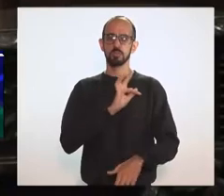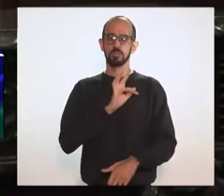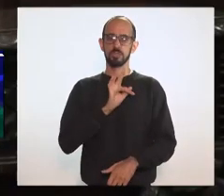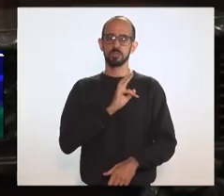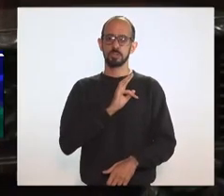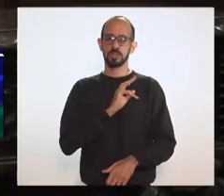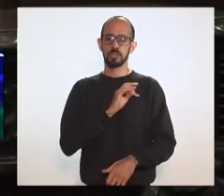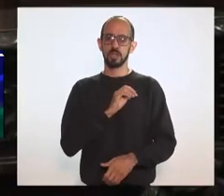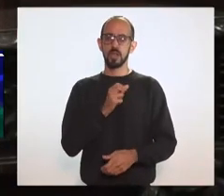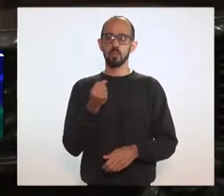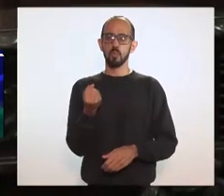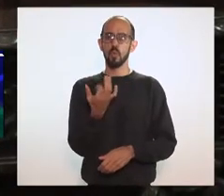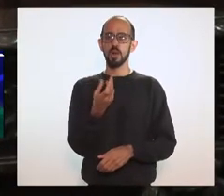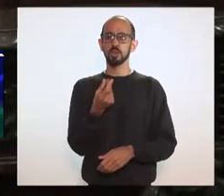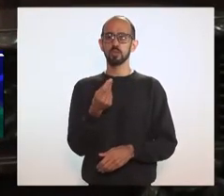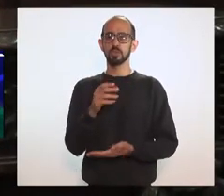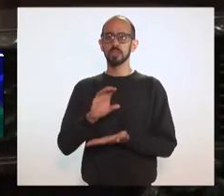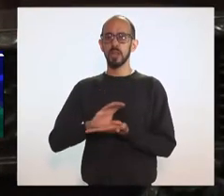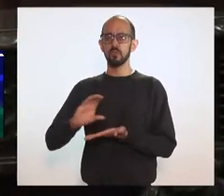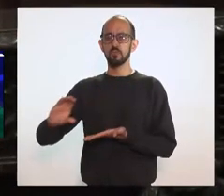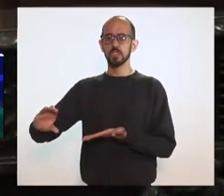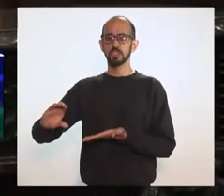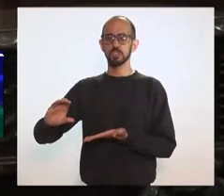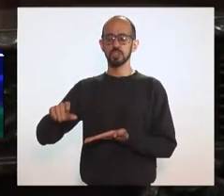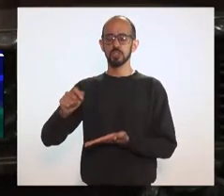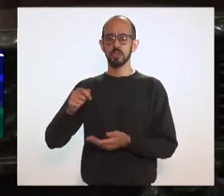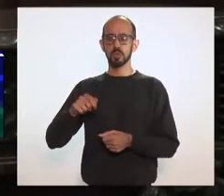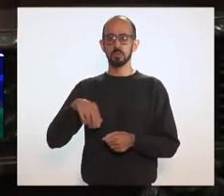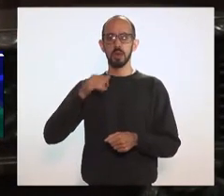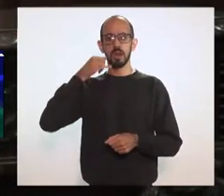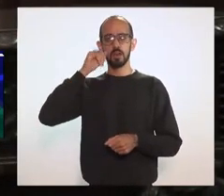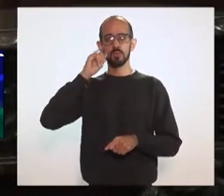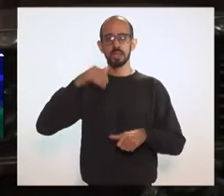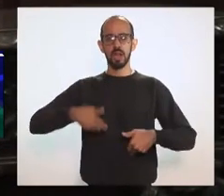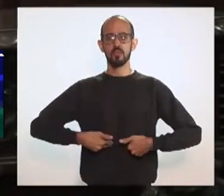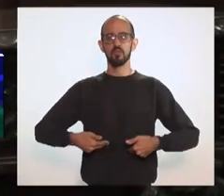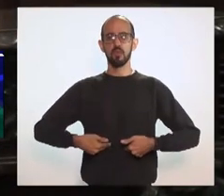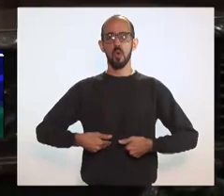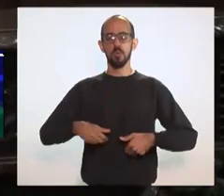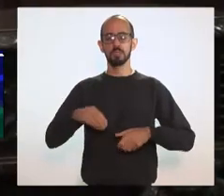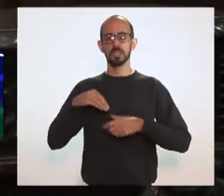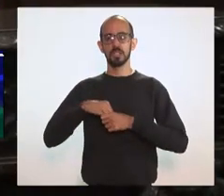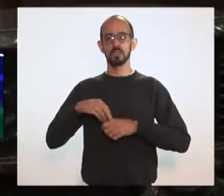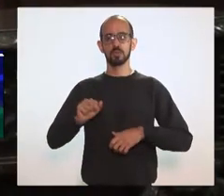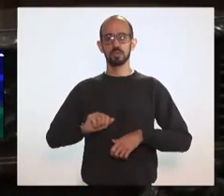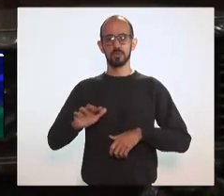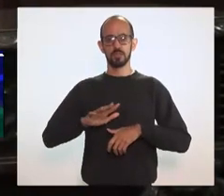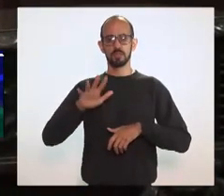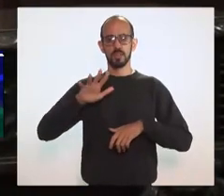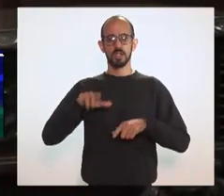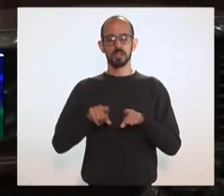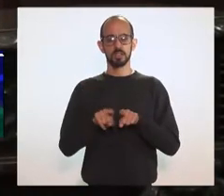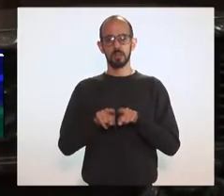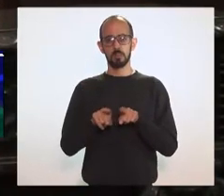que as pessoas não passem fome dentro das favelas e periferias. Eu quero saber qual é a disposição real do